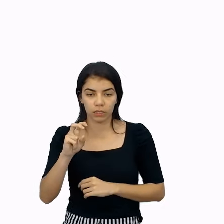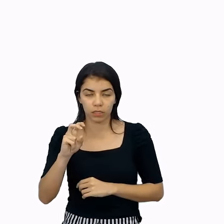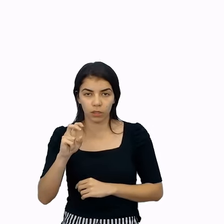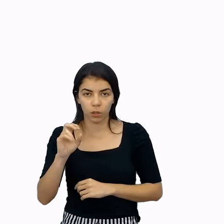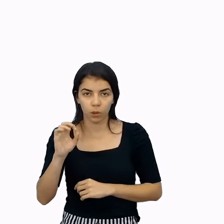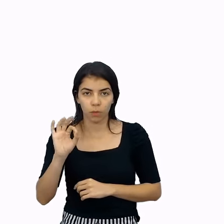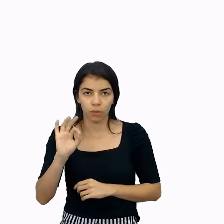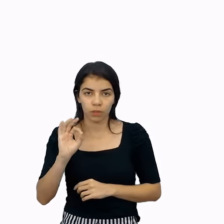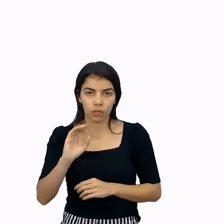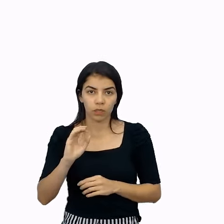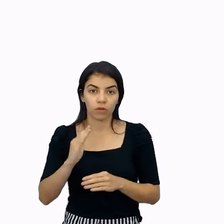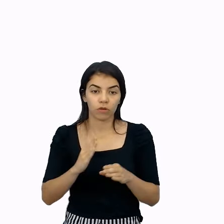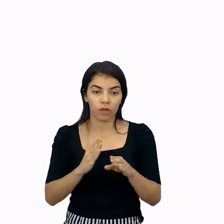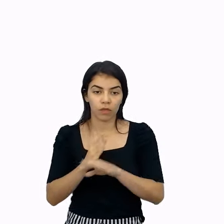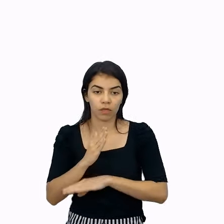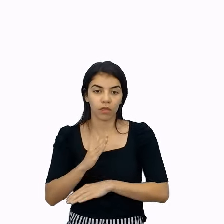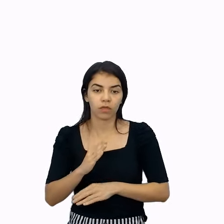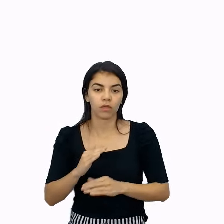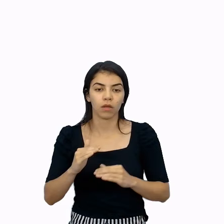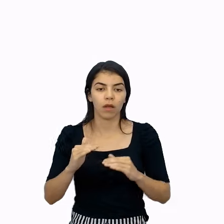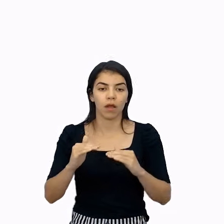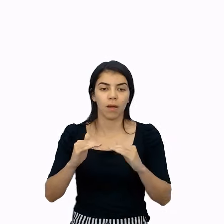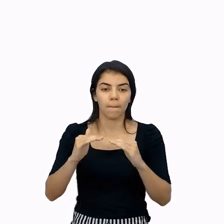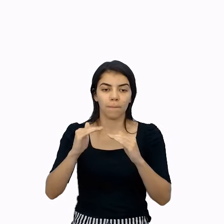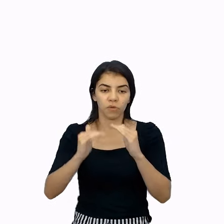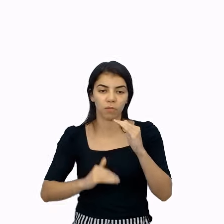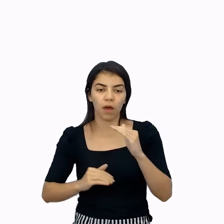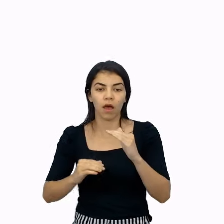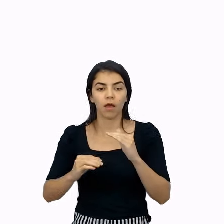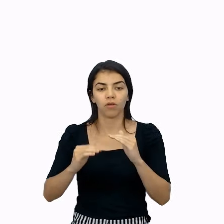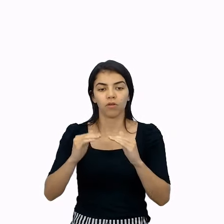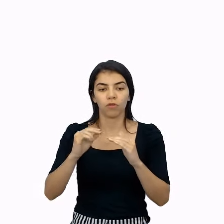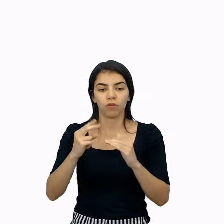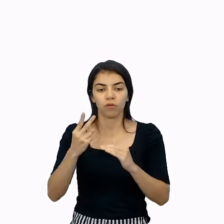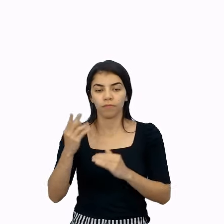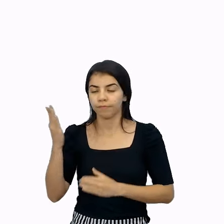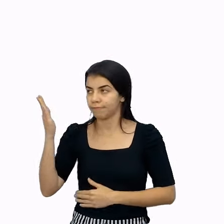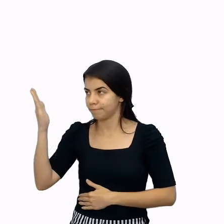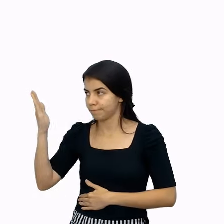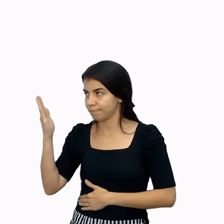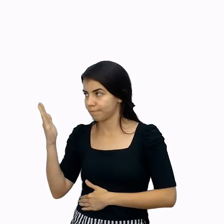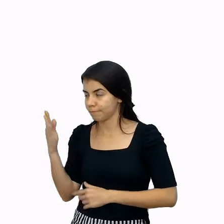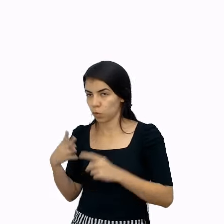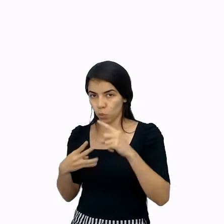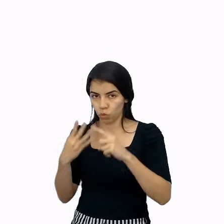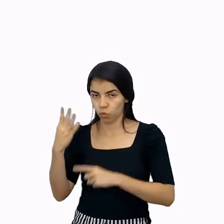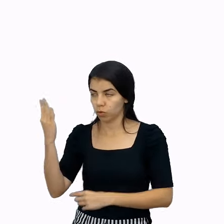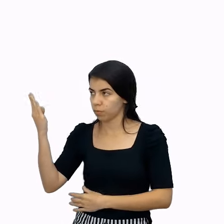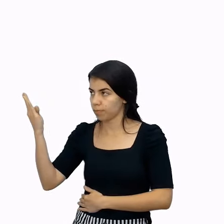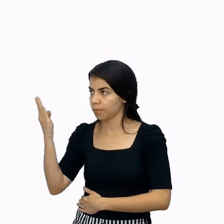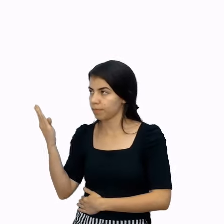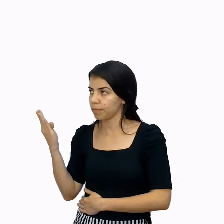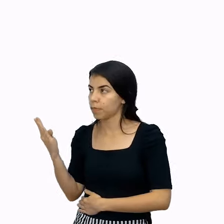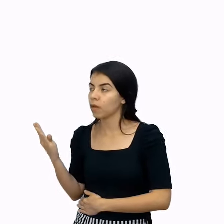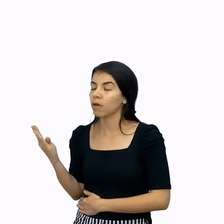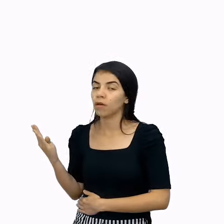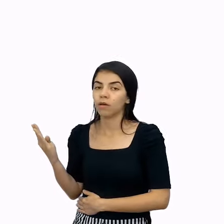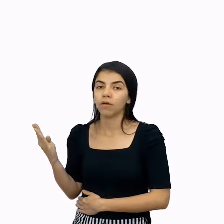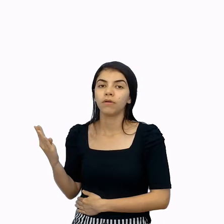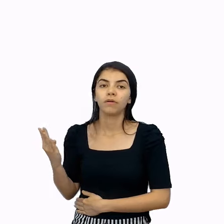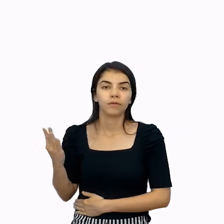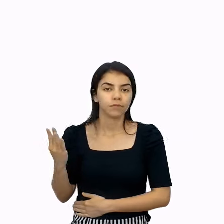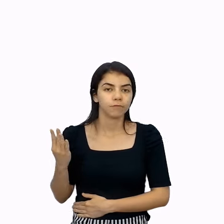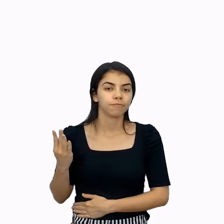a 50, médio, né, 51 a 75 de acerto, e acima de 75, né, o 76 para